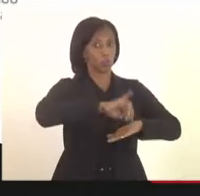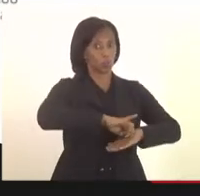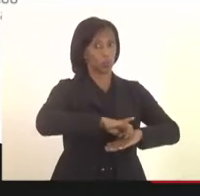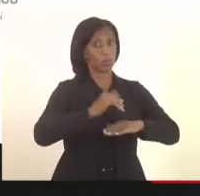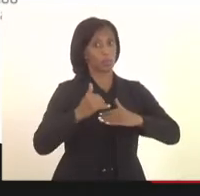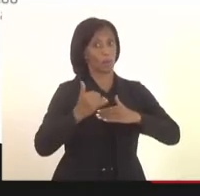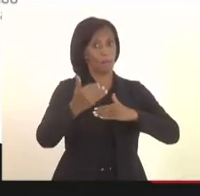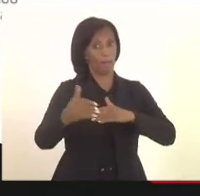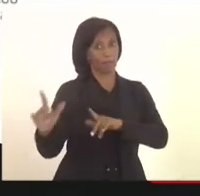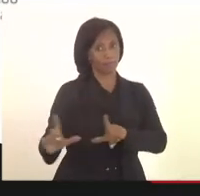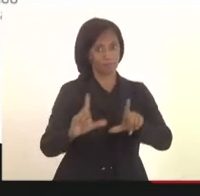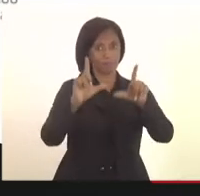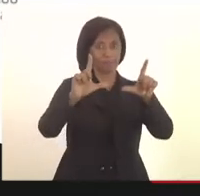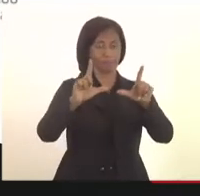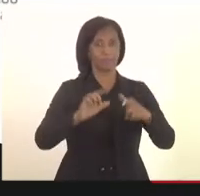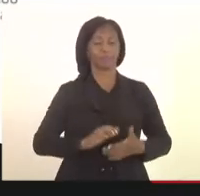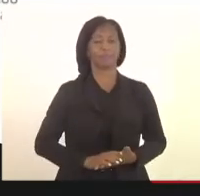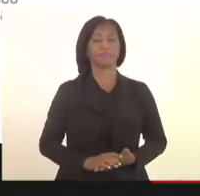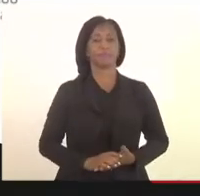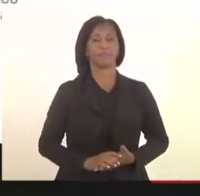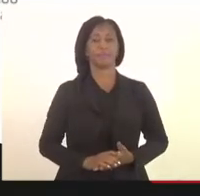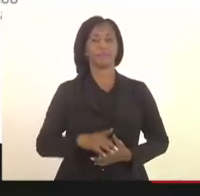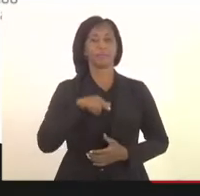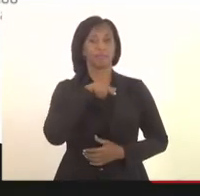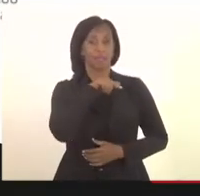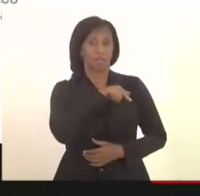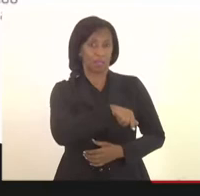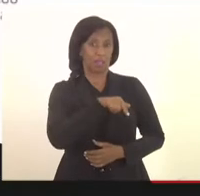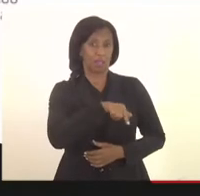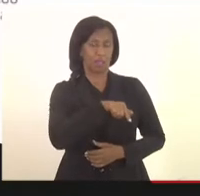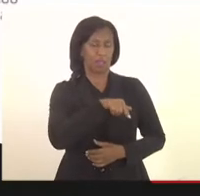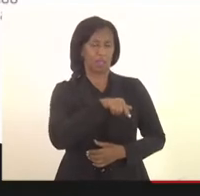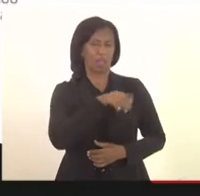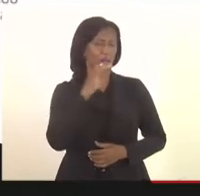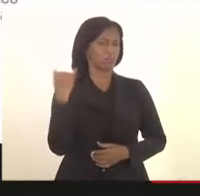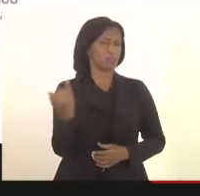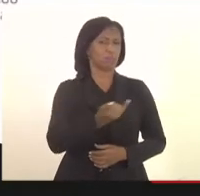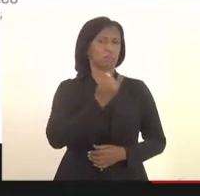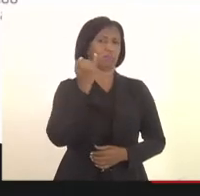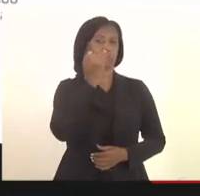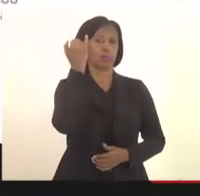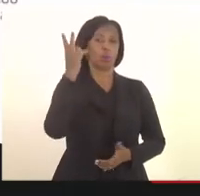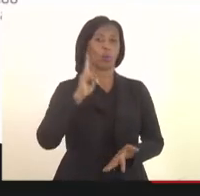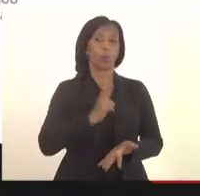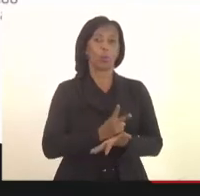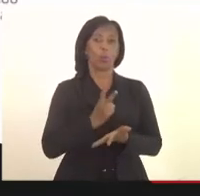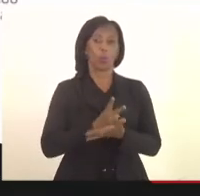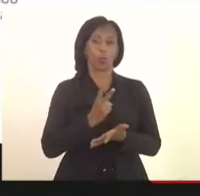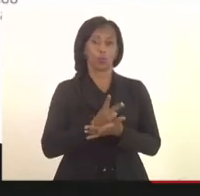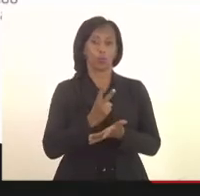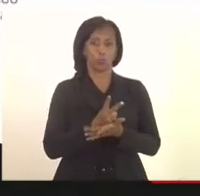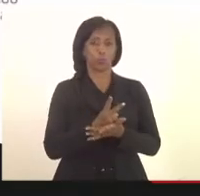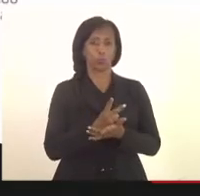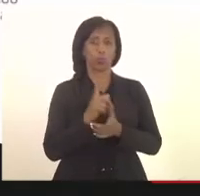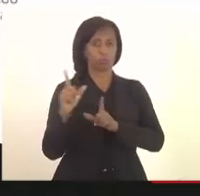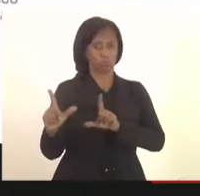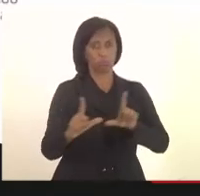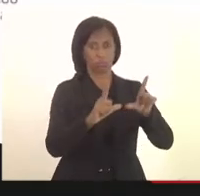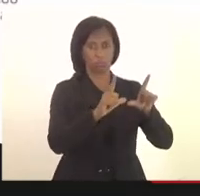mais adiante, e que foi um ativo muito importante, continua no nosso portfólio.